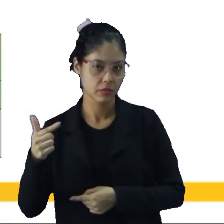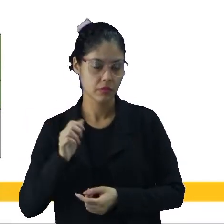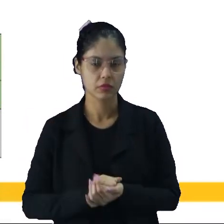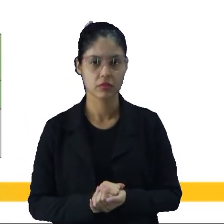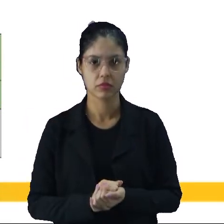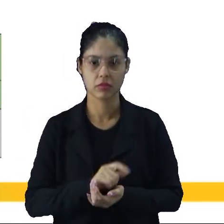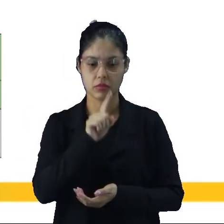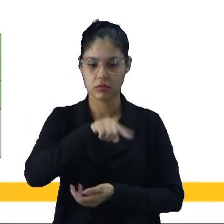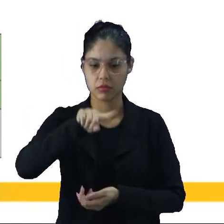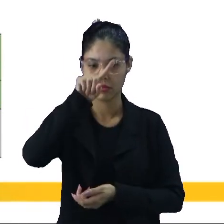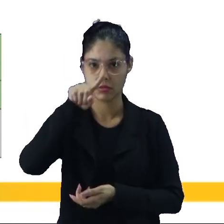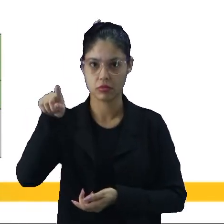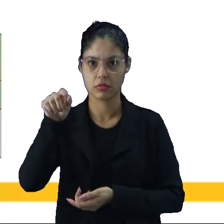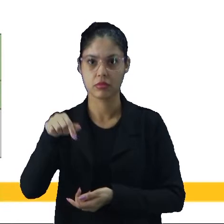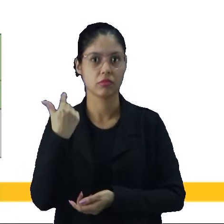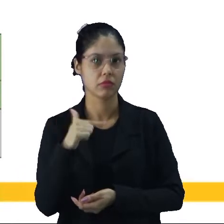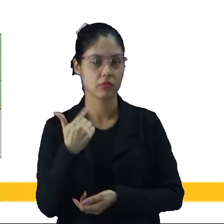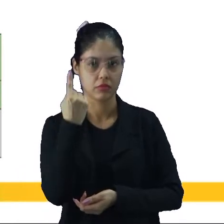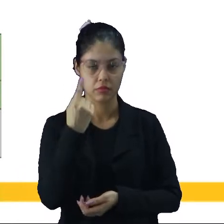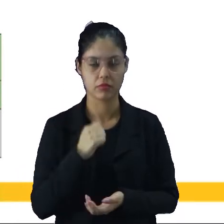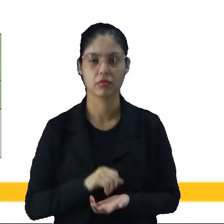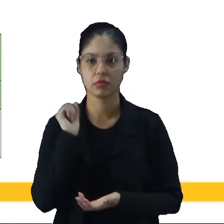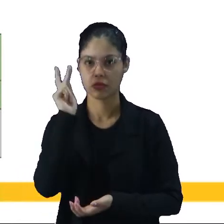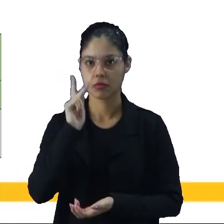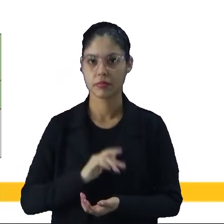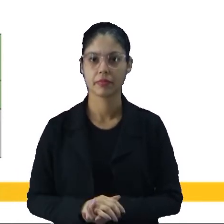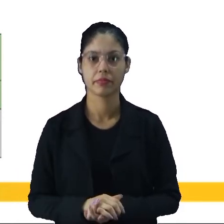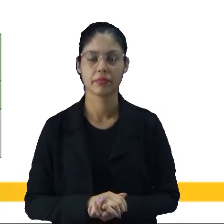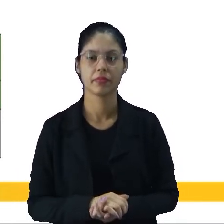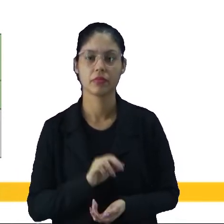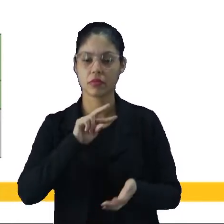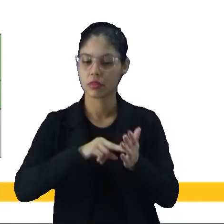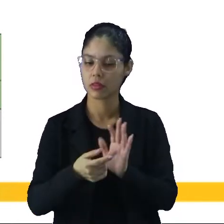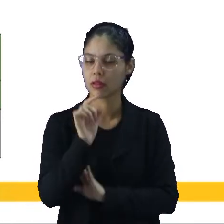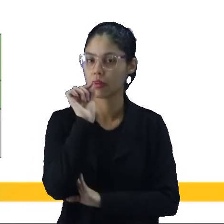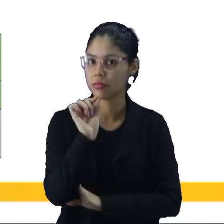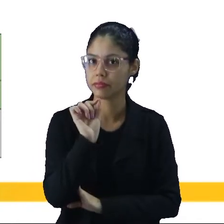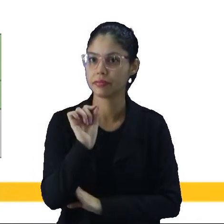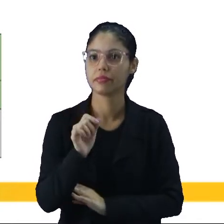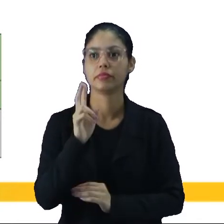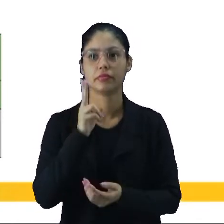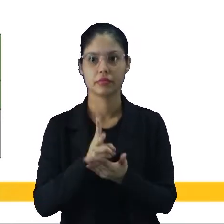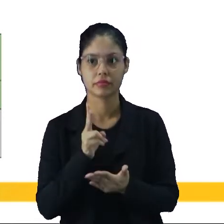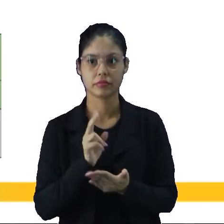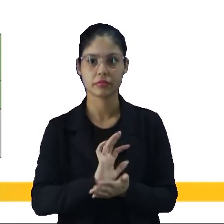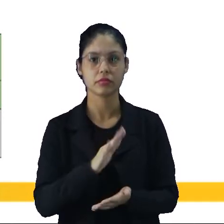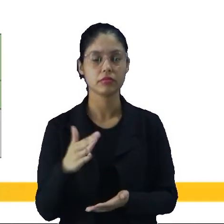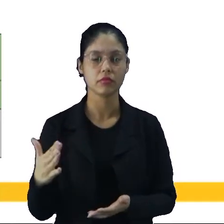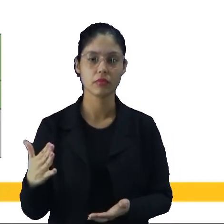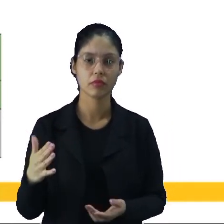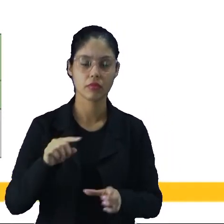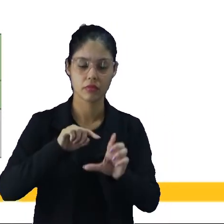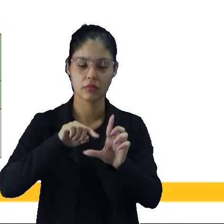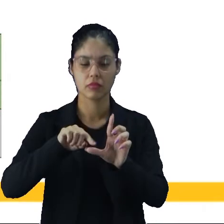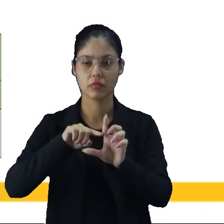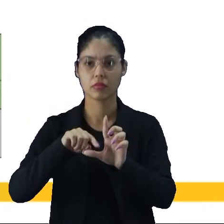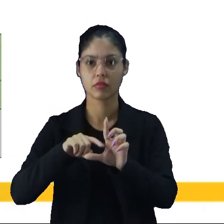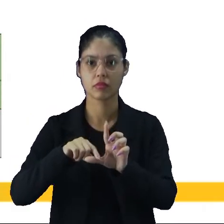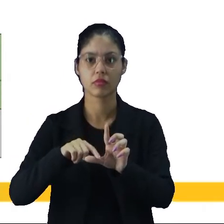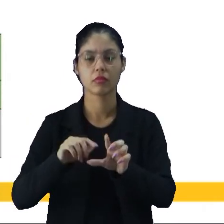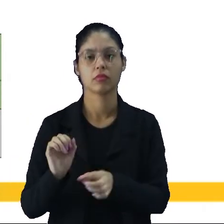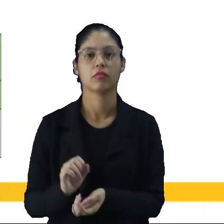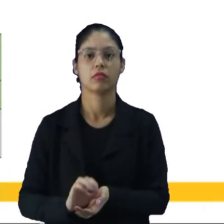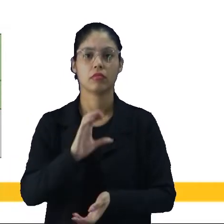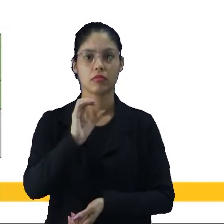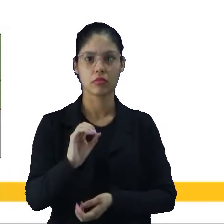2, põe raiz onde não tem 1, ok? Isso quer dizer que a gente vai colocar aqui, quando o ângulo for 90 graus,